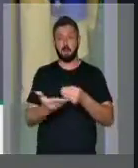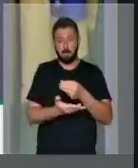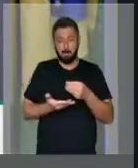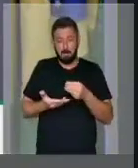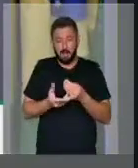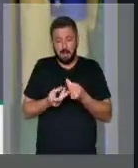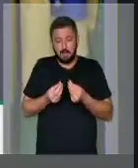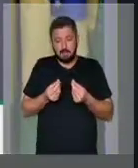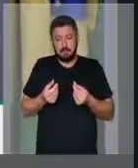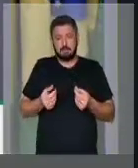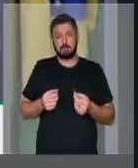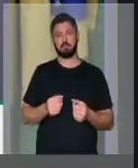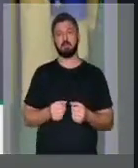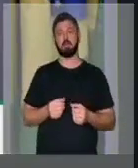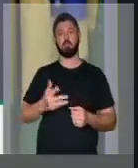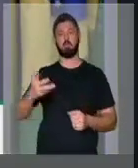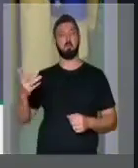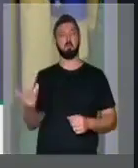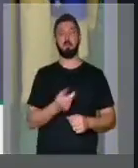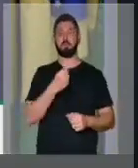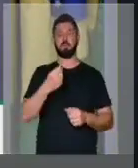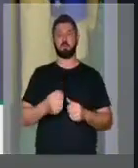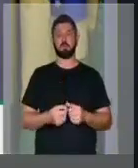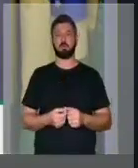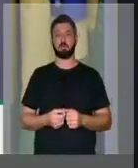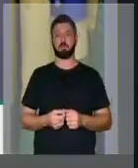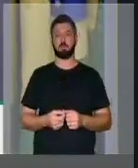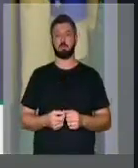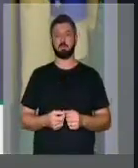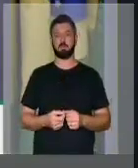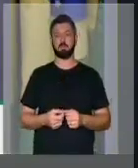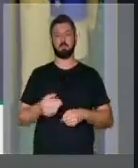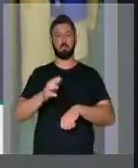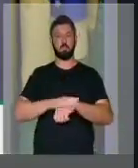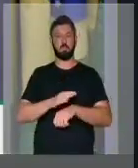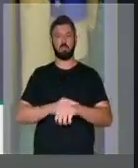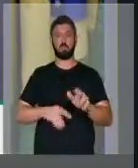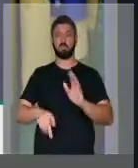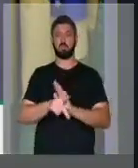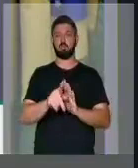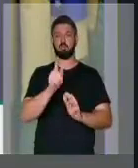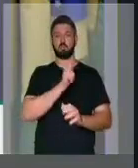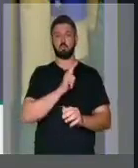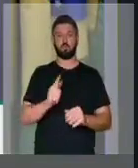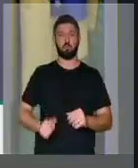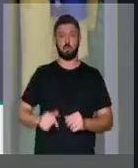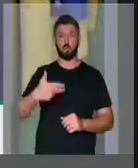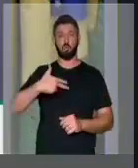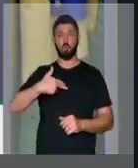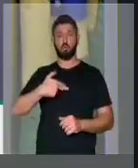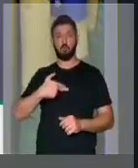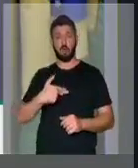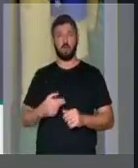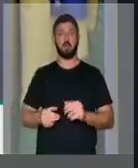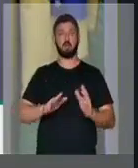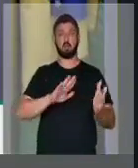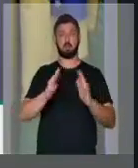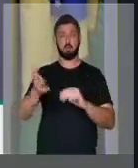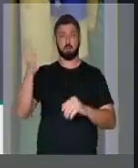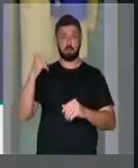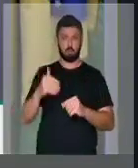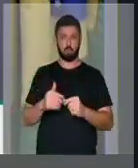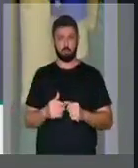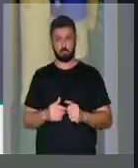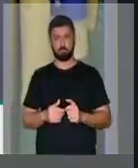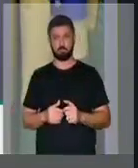a importância e a grandeza desse grande momento do governo de Vargas, do governo da gestão de combustível,